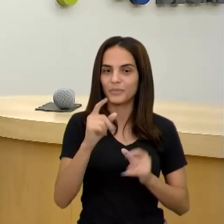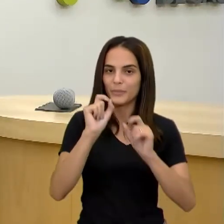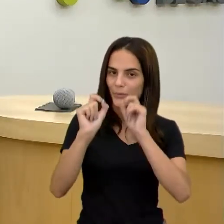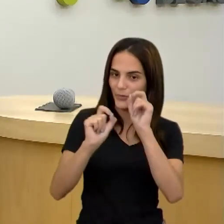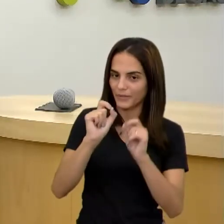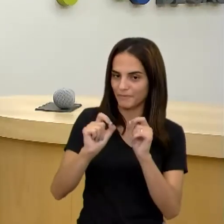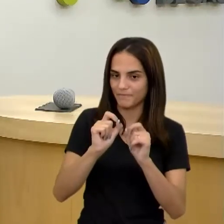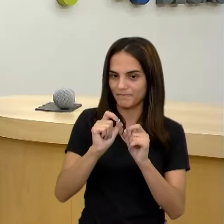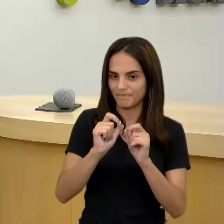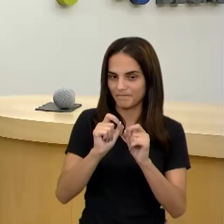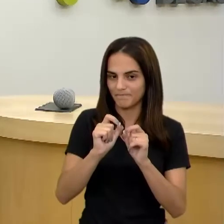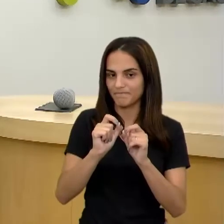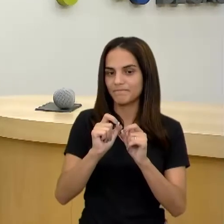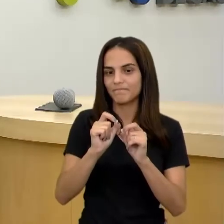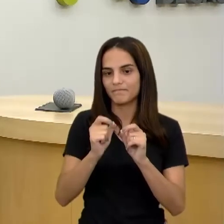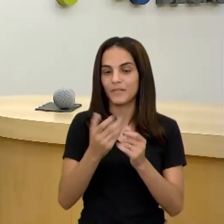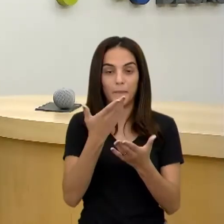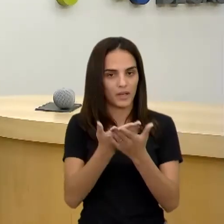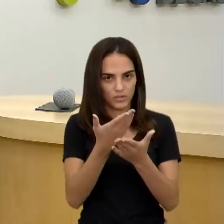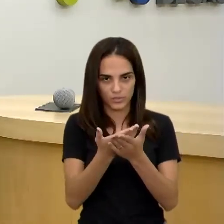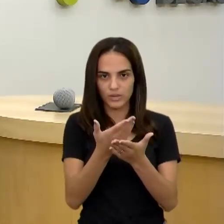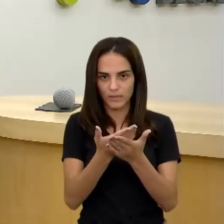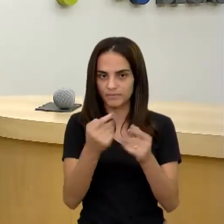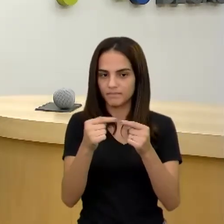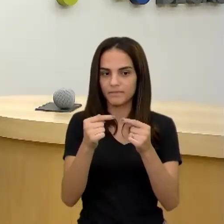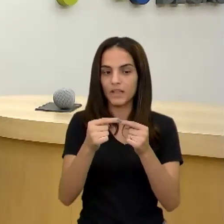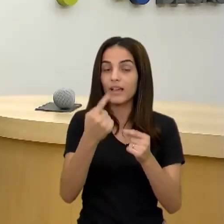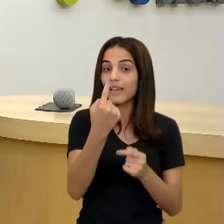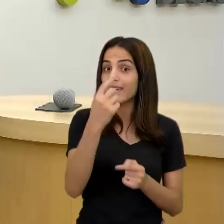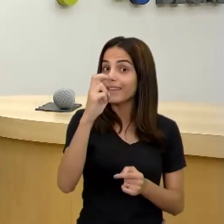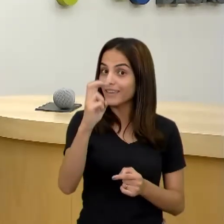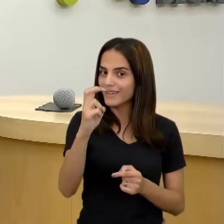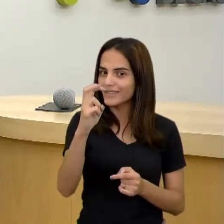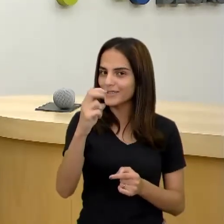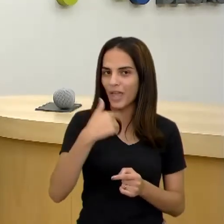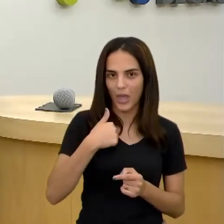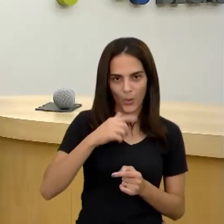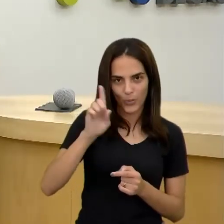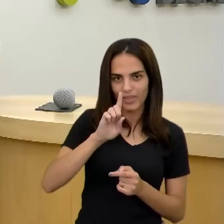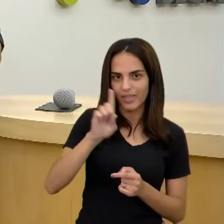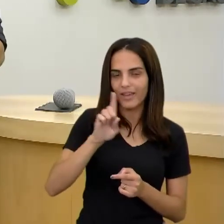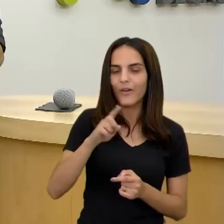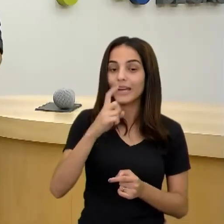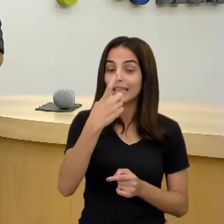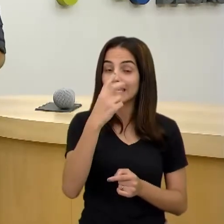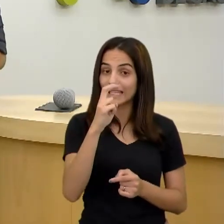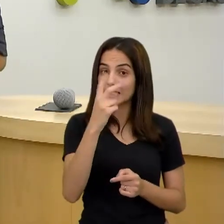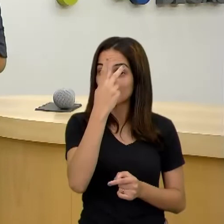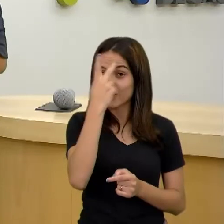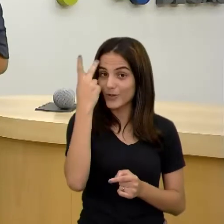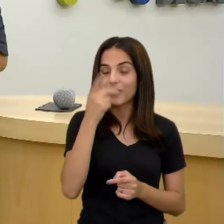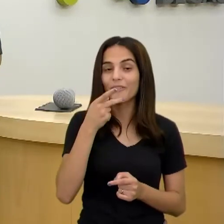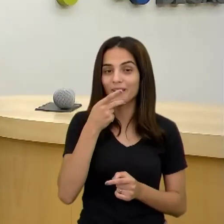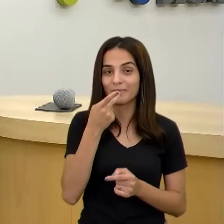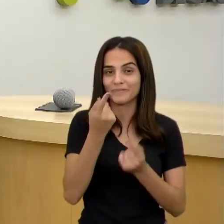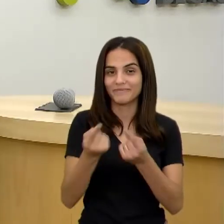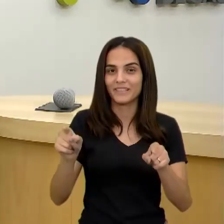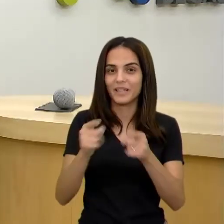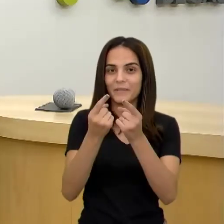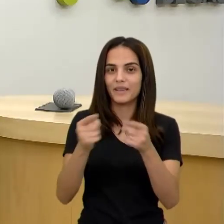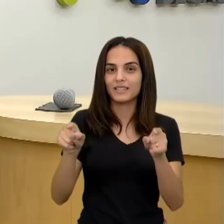quê? Para estudar. 15, não sou eu que estou falando, 15 disseram para ouvir música.